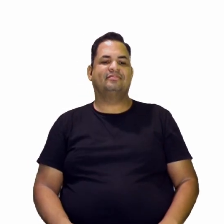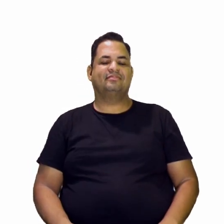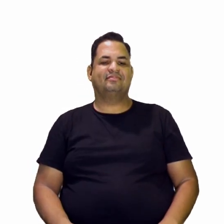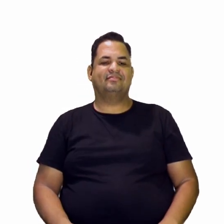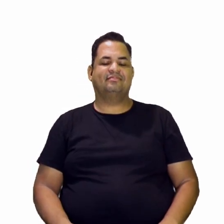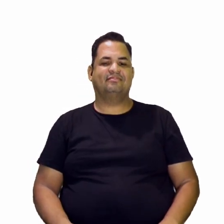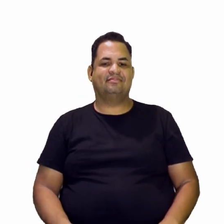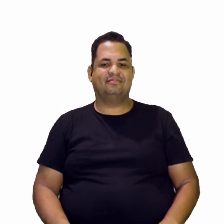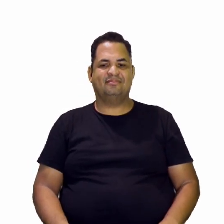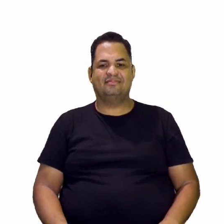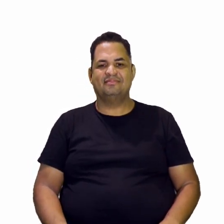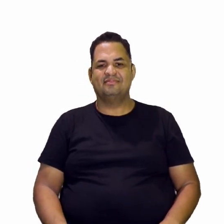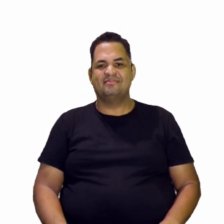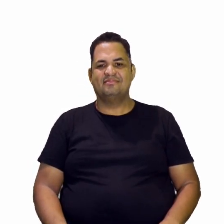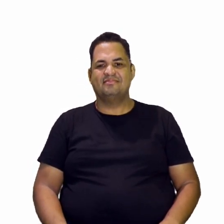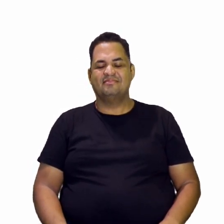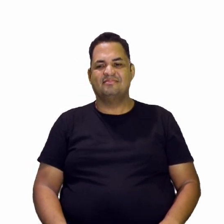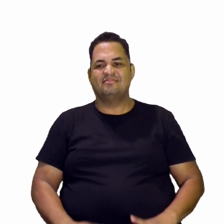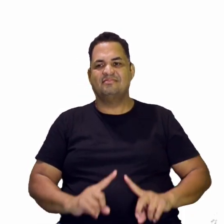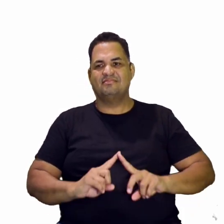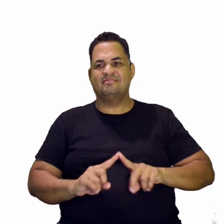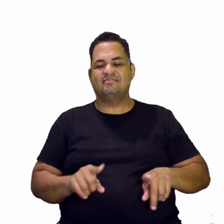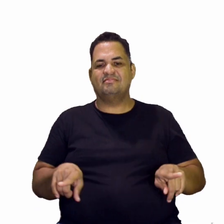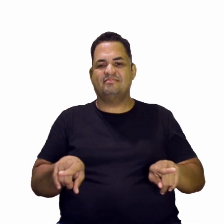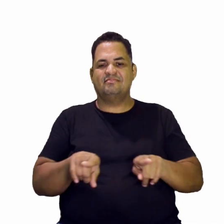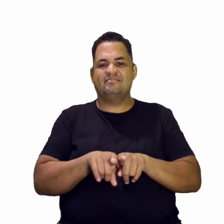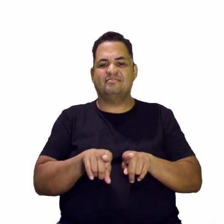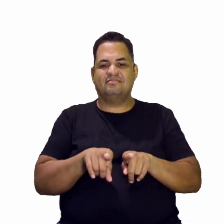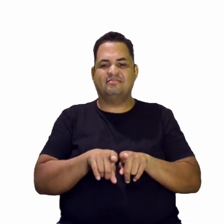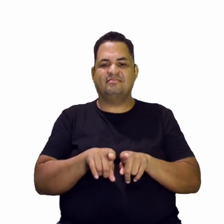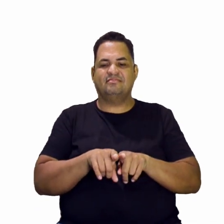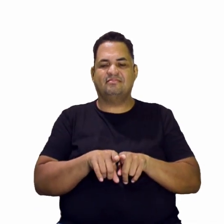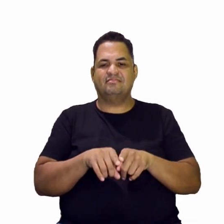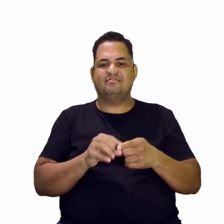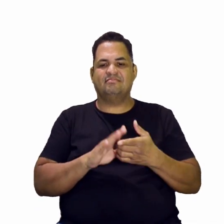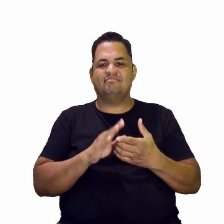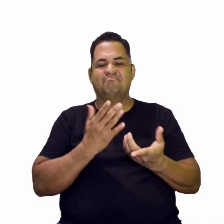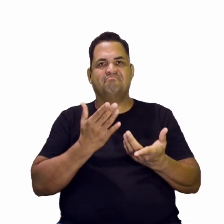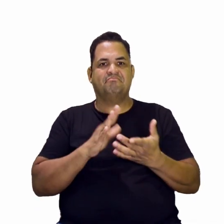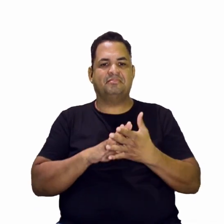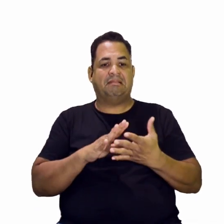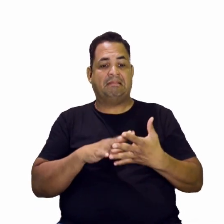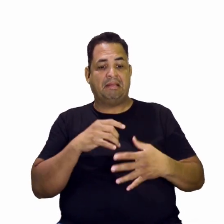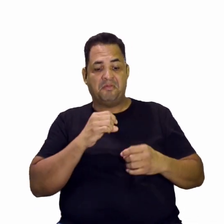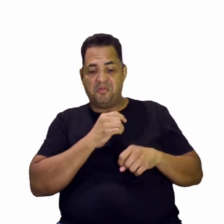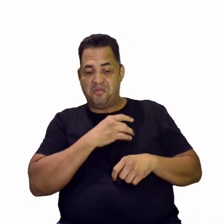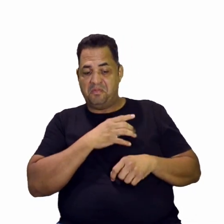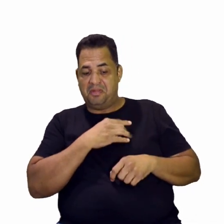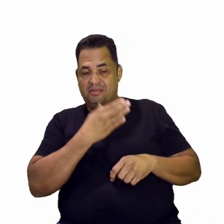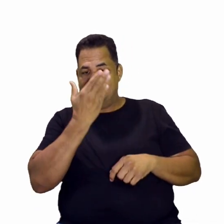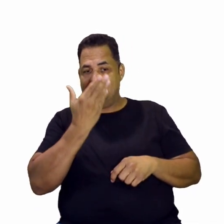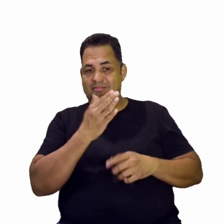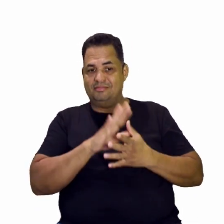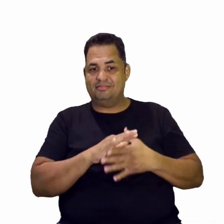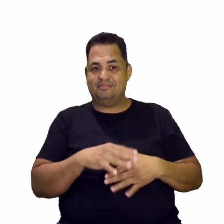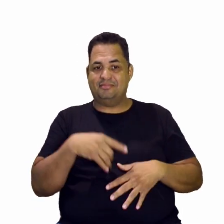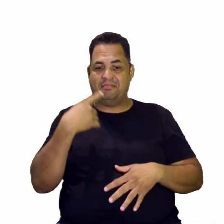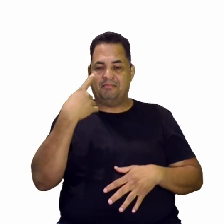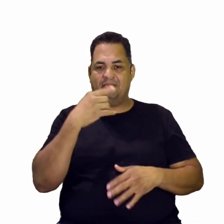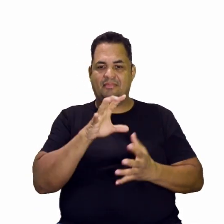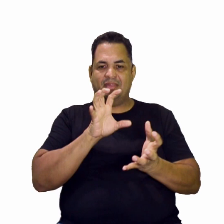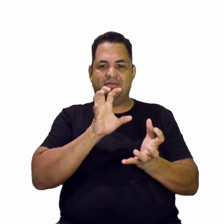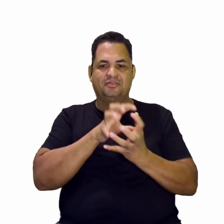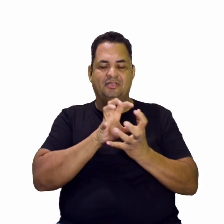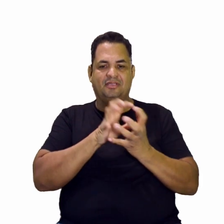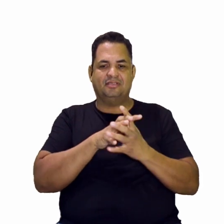43 aí pra você. Tá certo. Mas também, quem não se intimidaria com esse olhar aqui também do nosso amigo